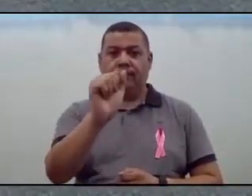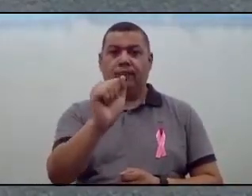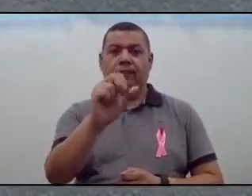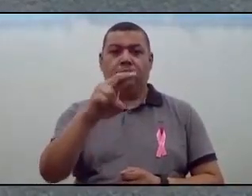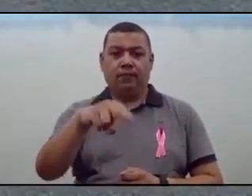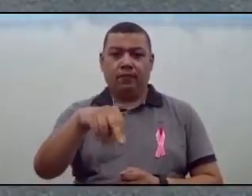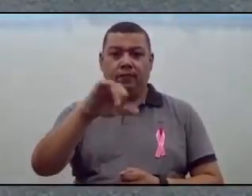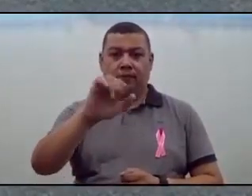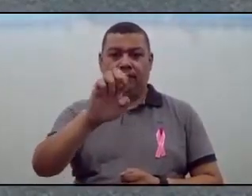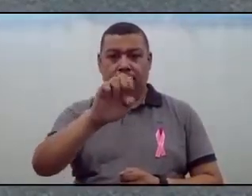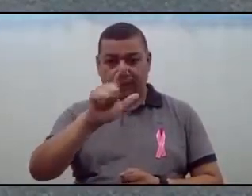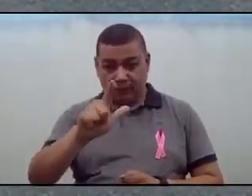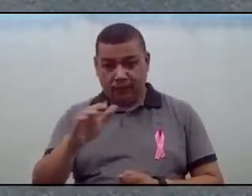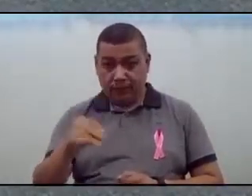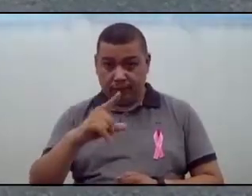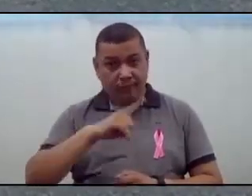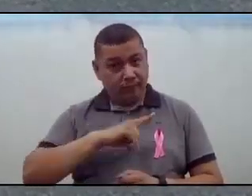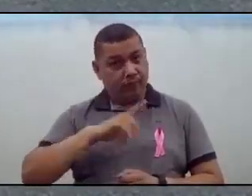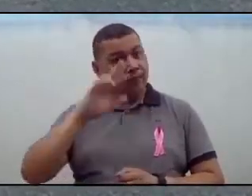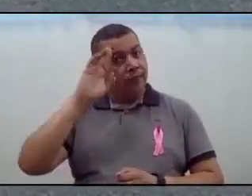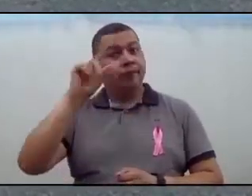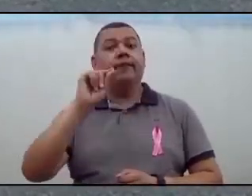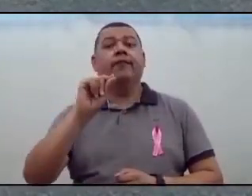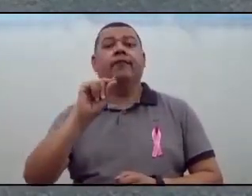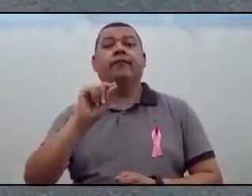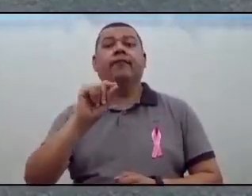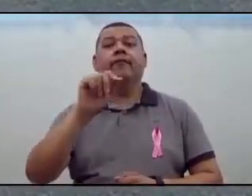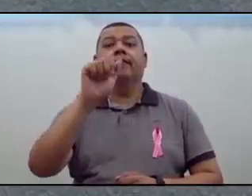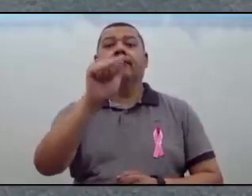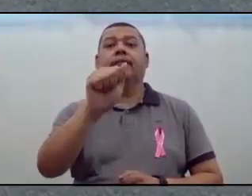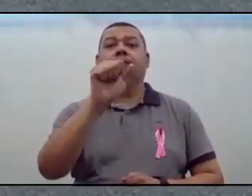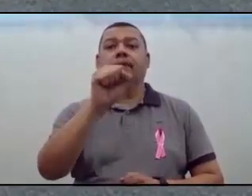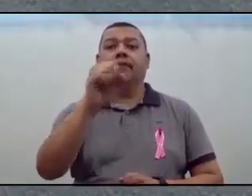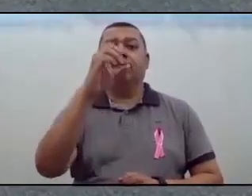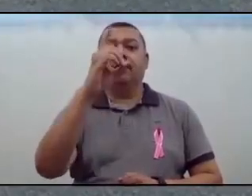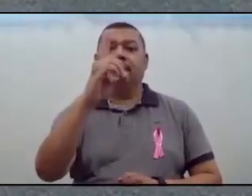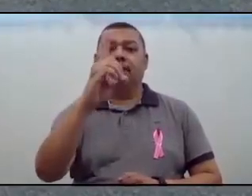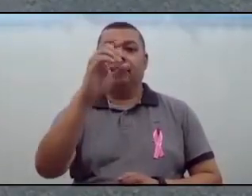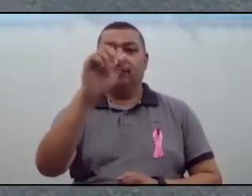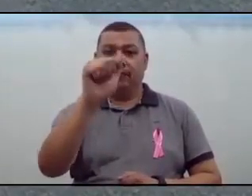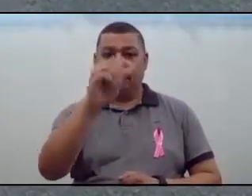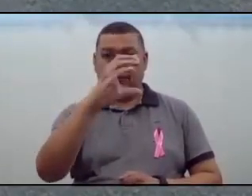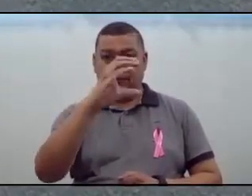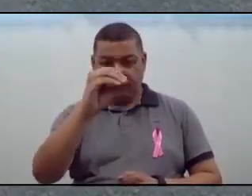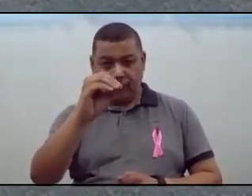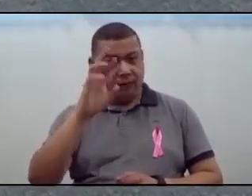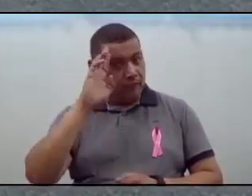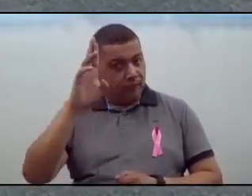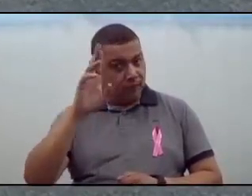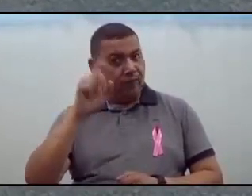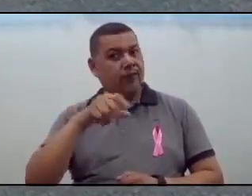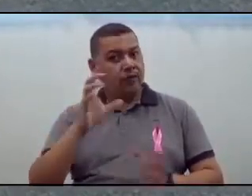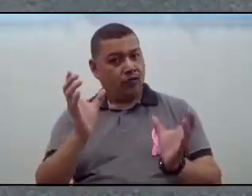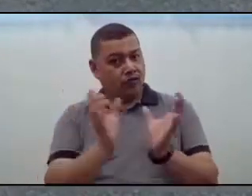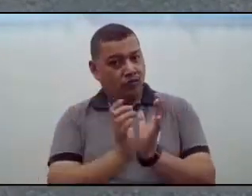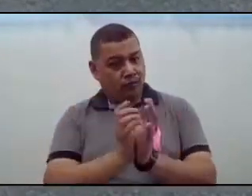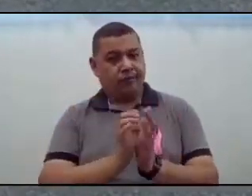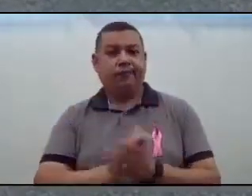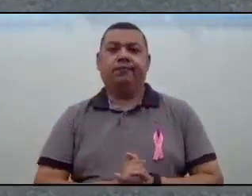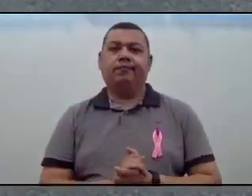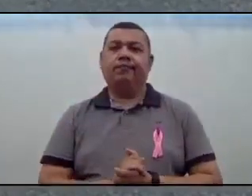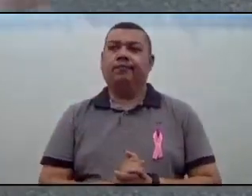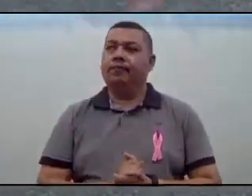dessas pessoas que muitas vezes estão no anonimato, mas que contribuem efetivamente para o